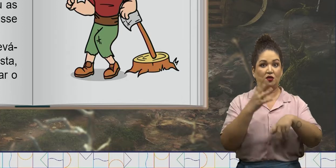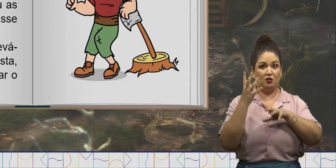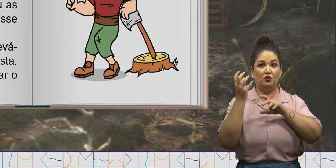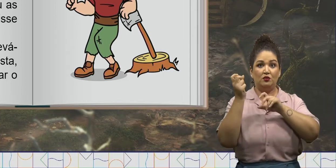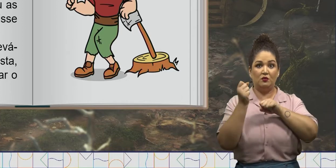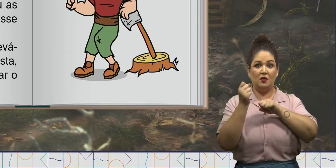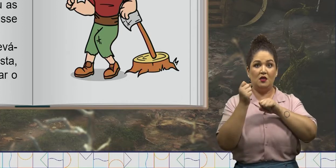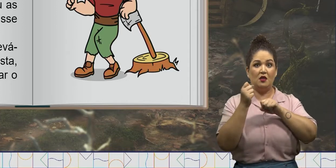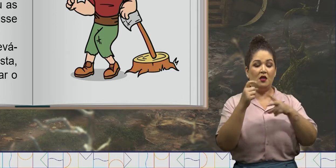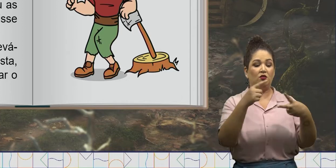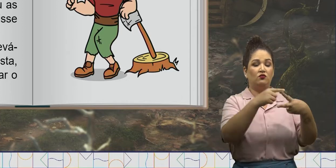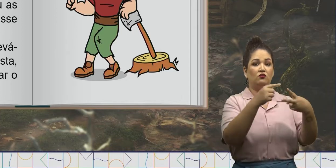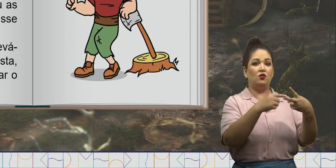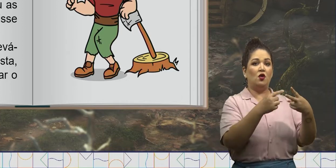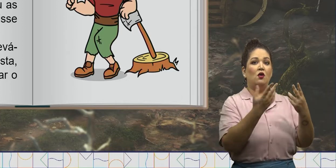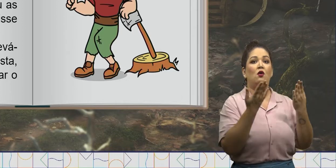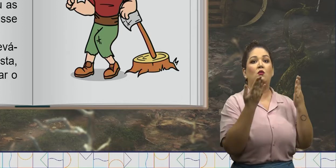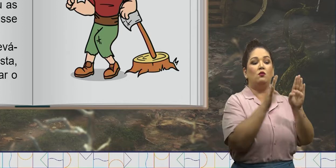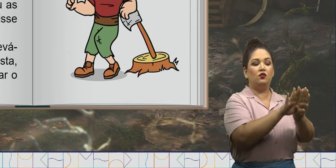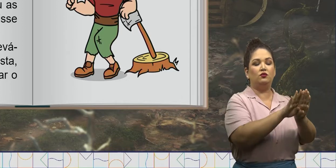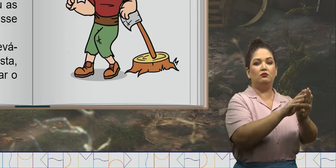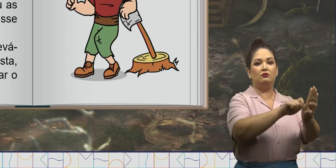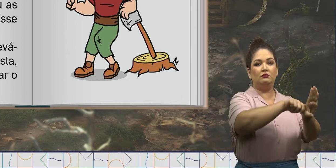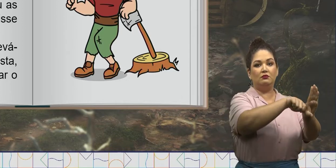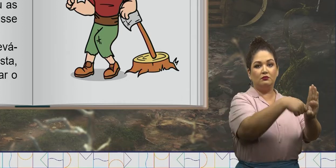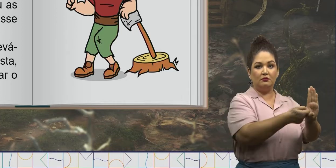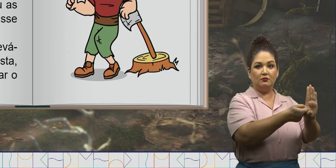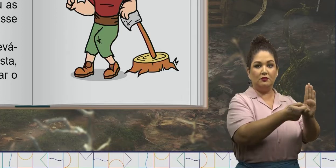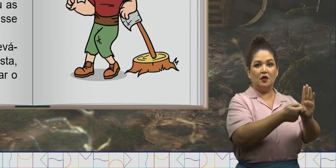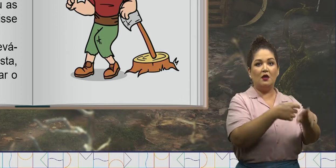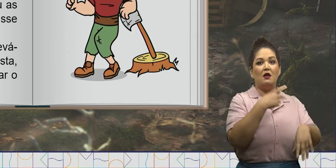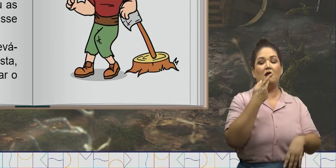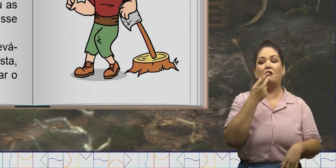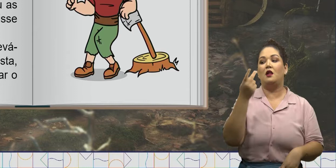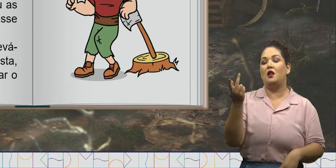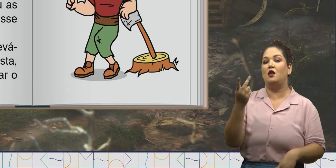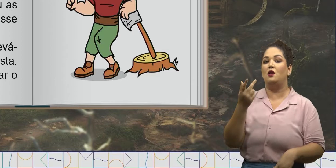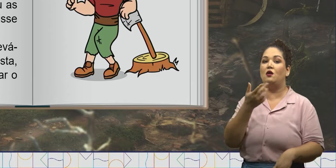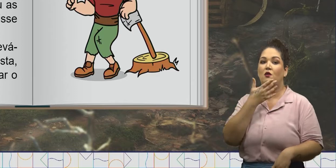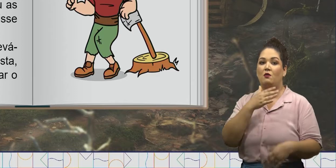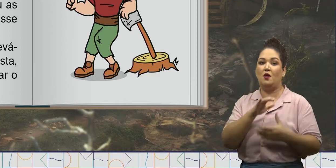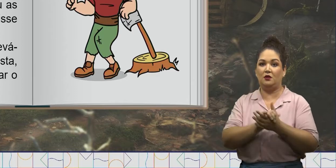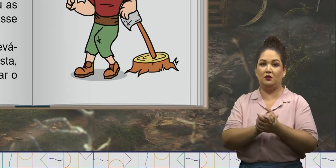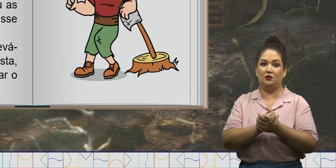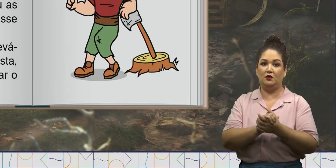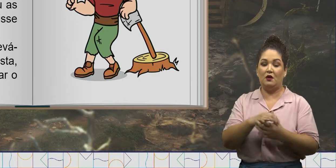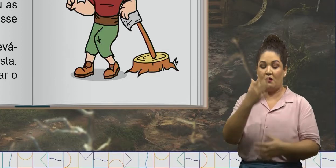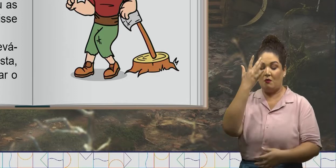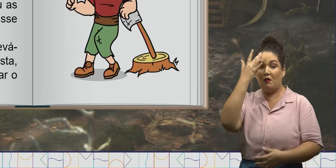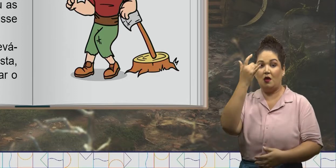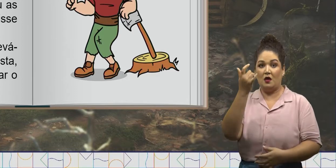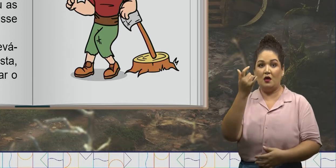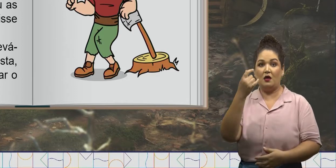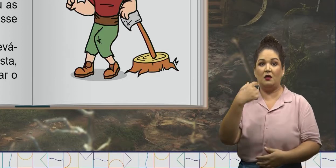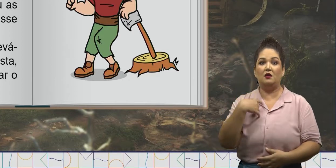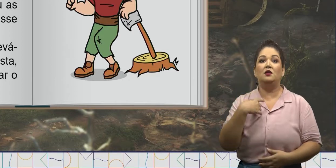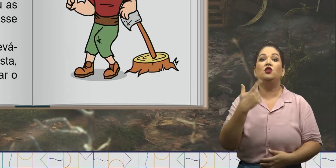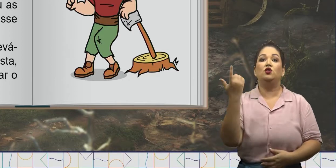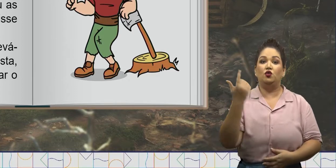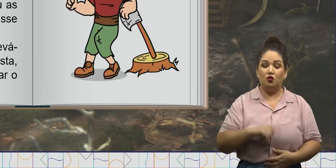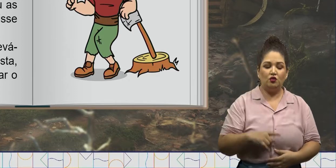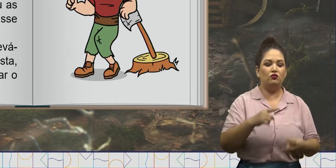dormir, trancou as crianças no quarto e disse para o marido: "Amanhã vamos